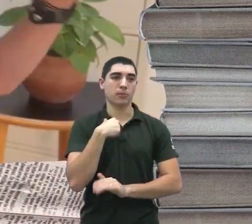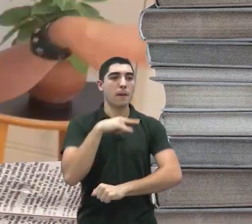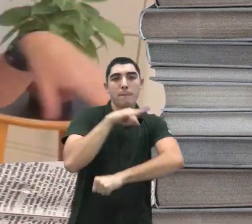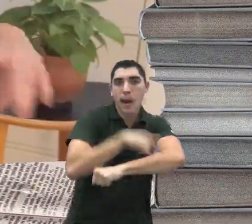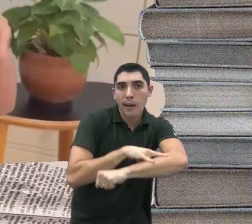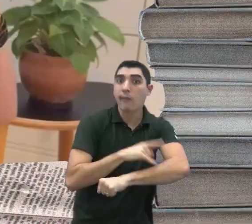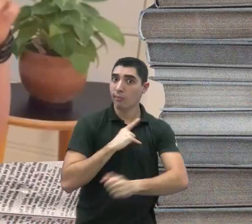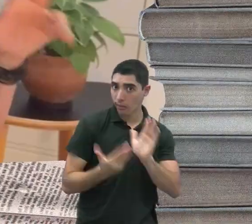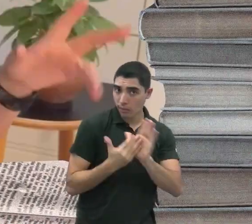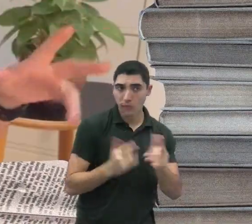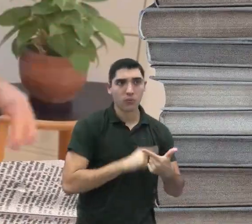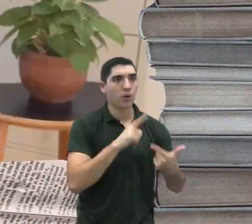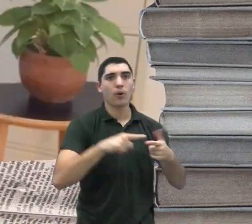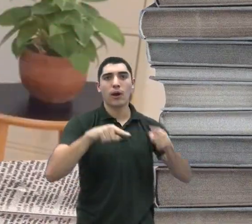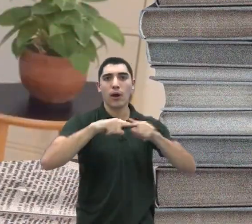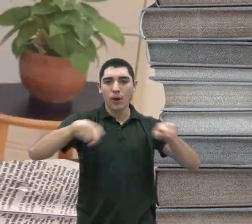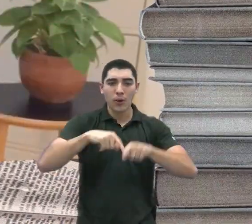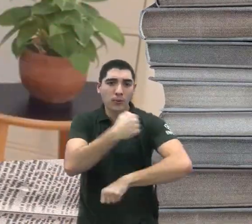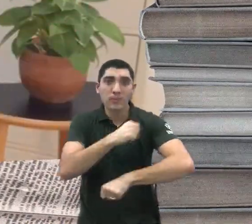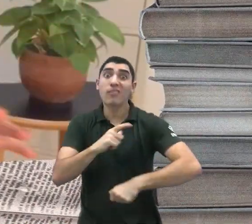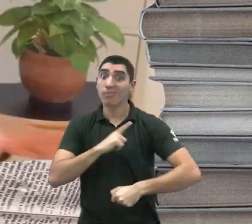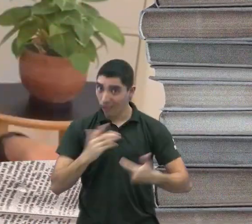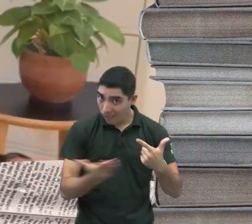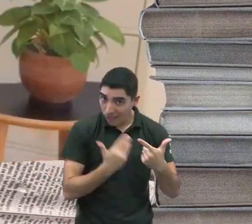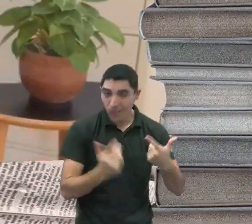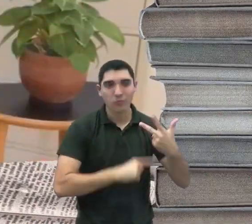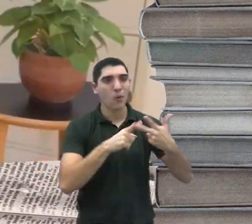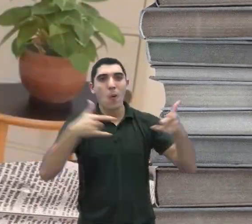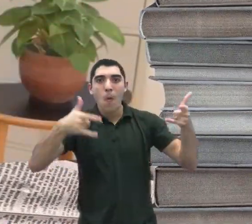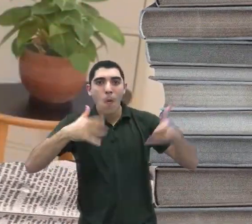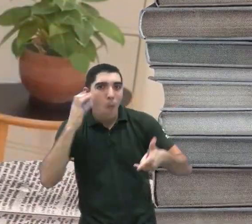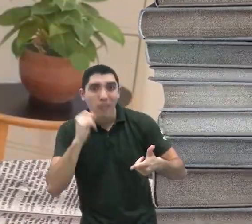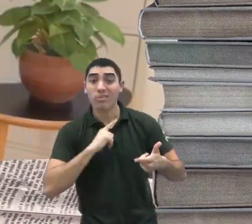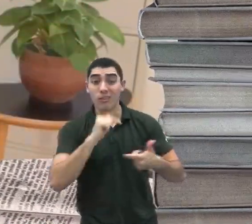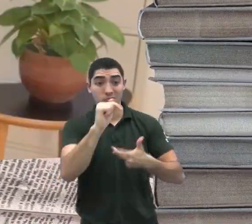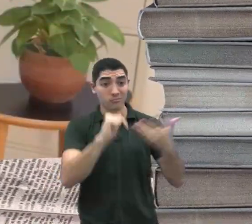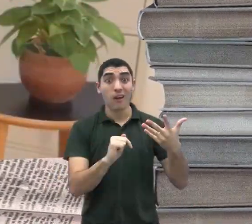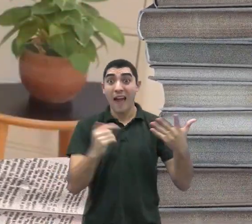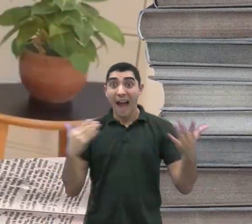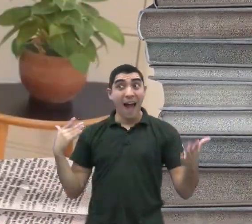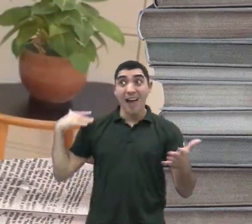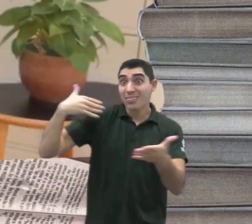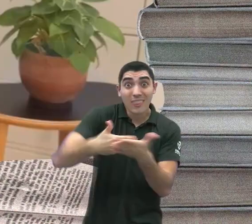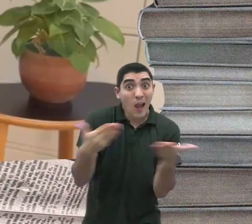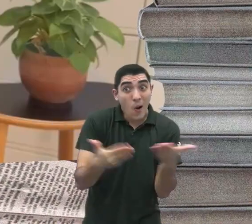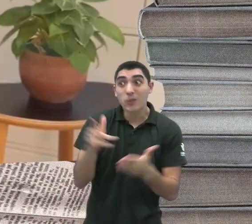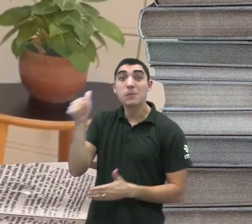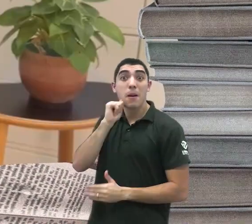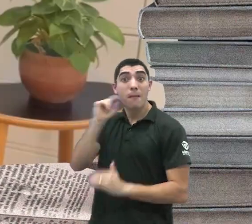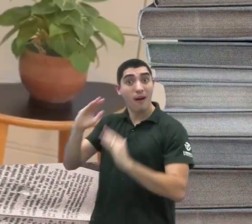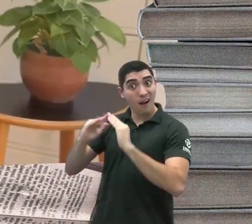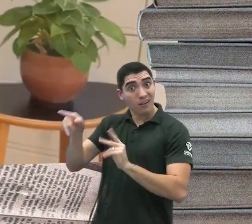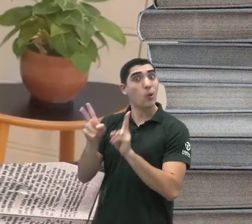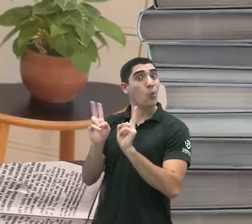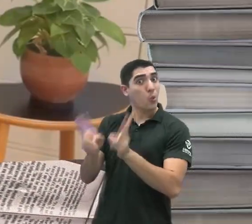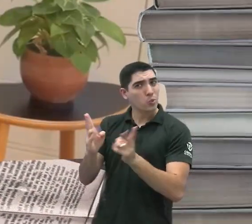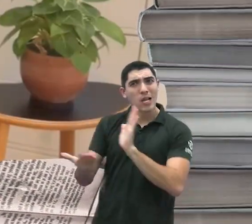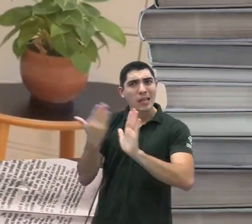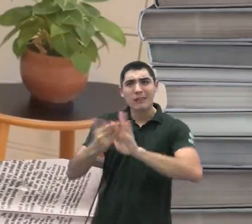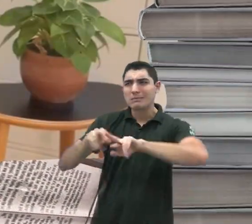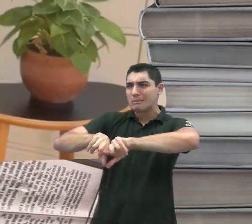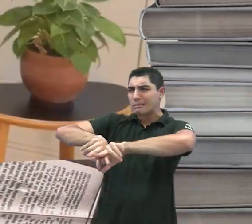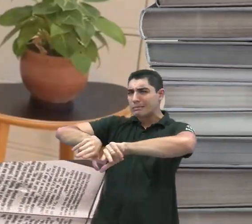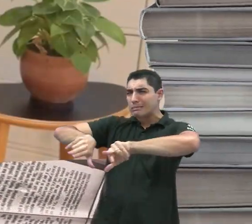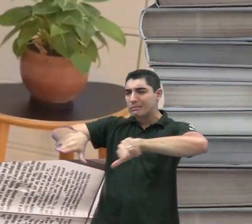banheiro, na cozinha, nos quartos, era livro para todo lado, e até hoje a casa da minha mãe ainda é assim, cheia de livros. Além